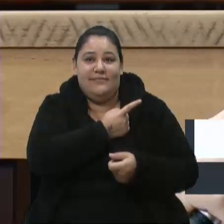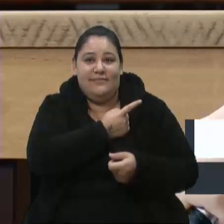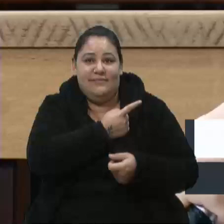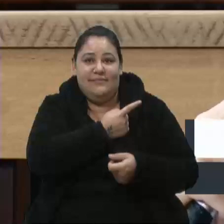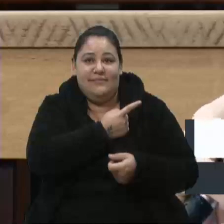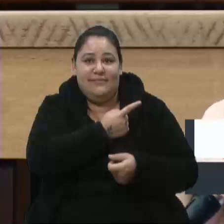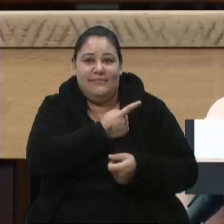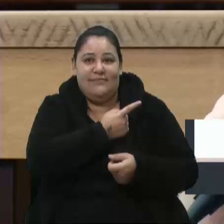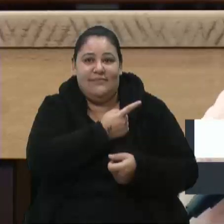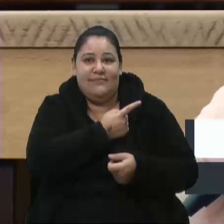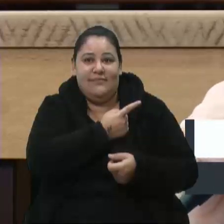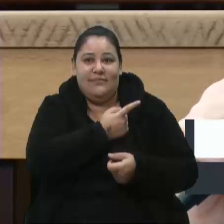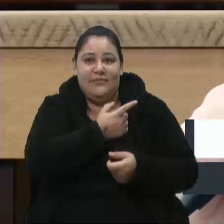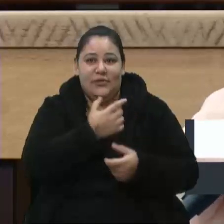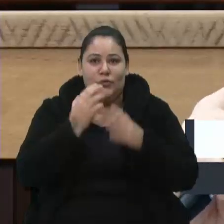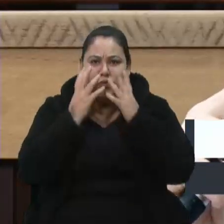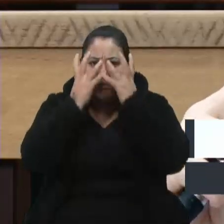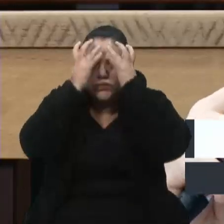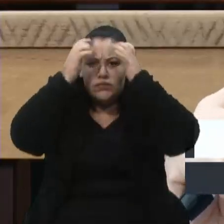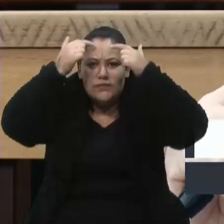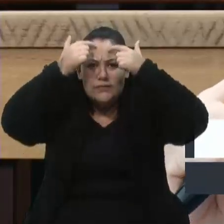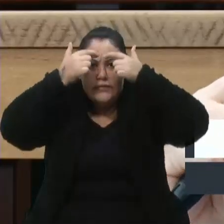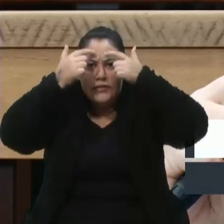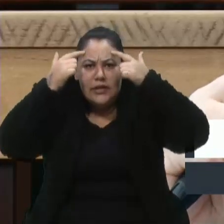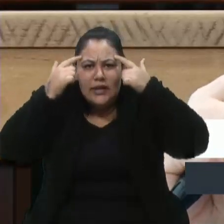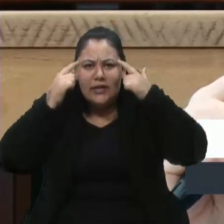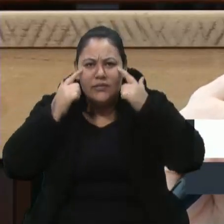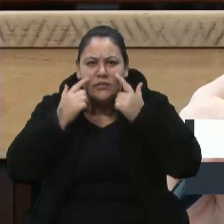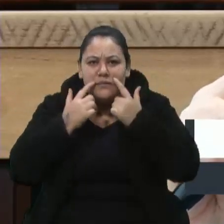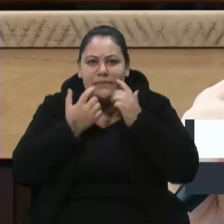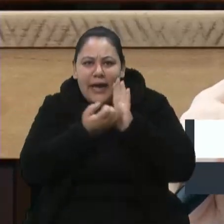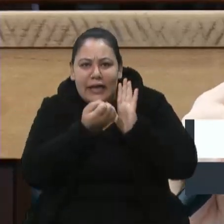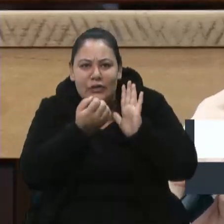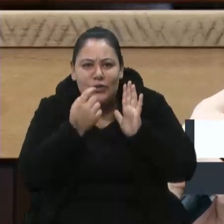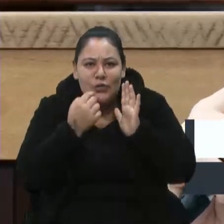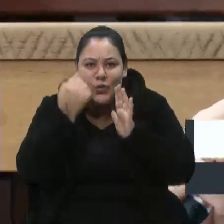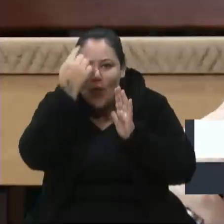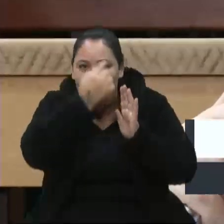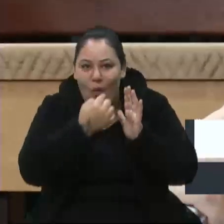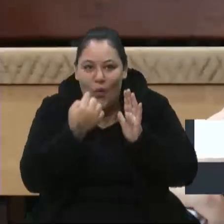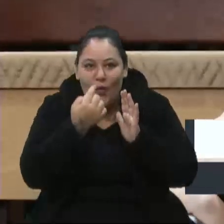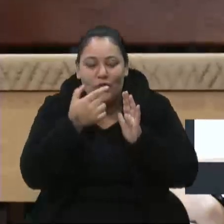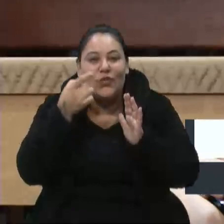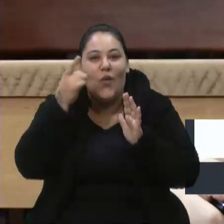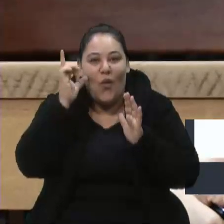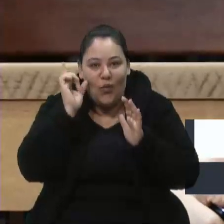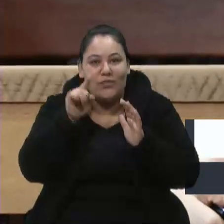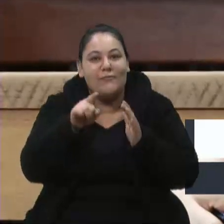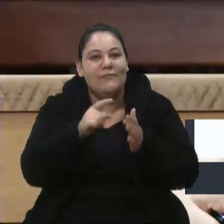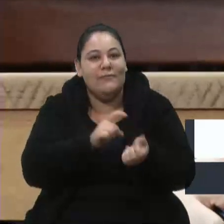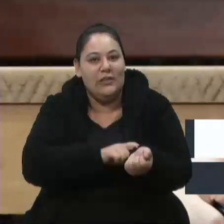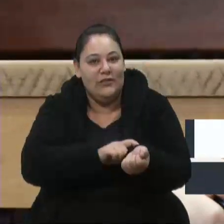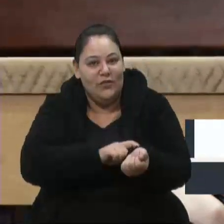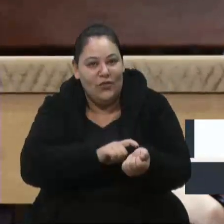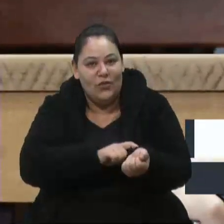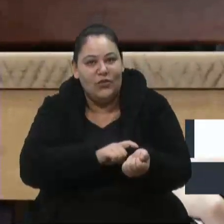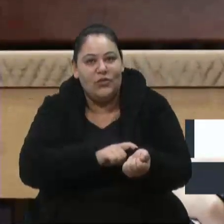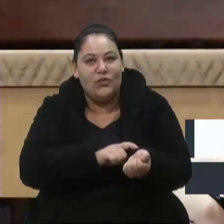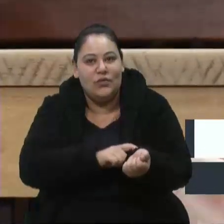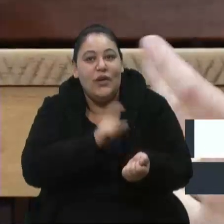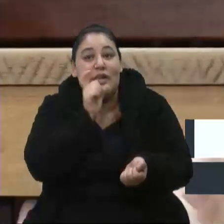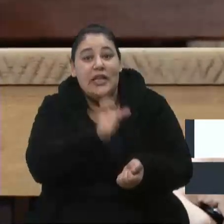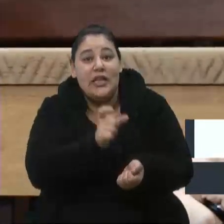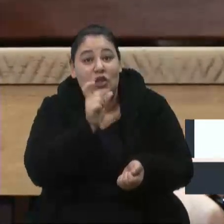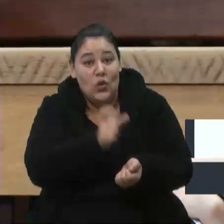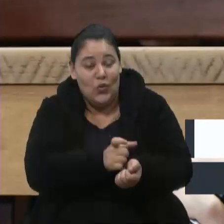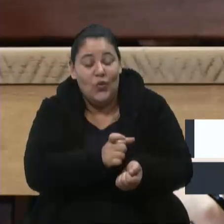com veia assaltada, gritando, né? O senhor ontem se excedeu, inclusive com a secretária Grégora. Eu acho que desrespeitou